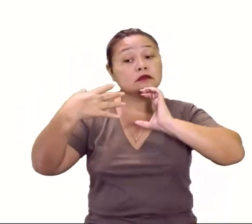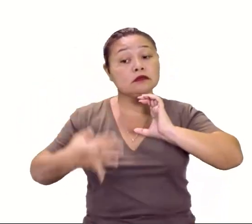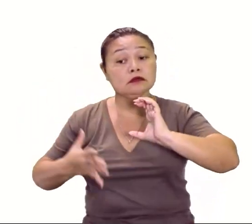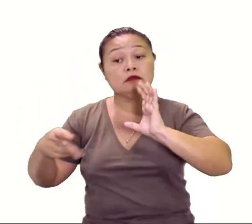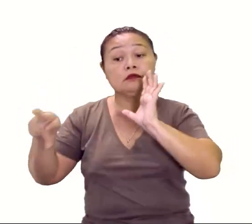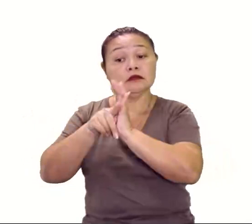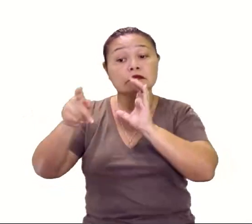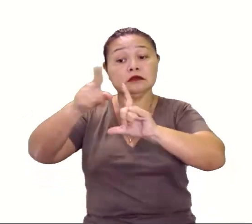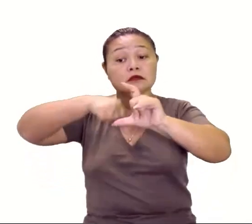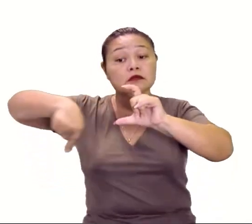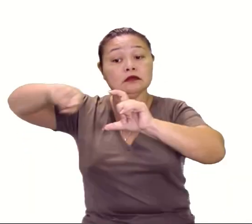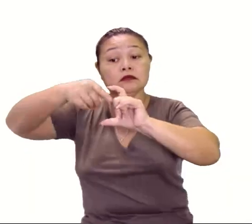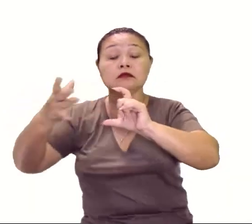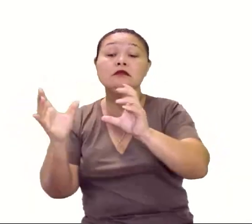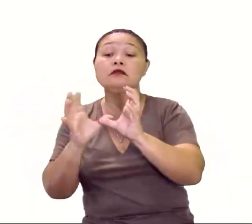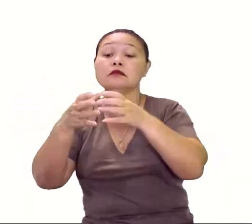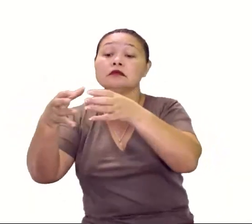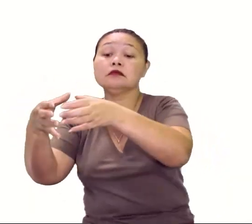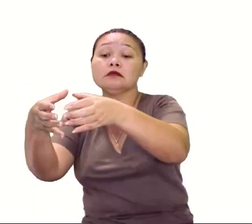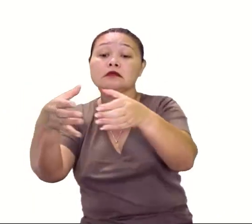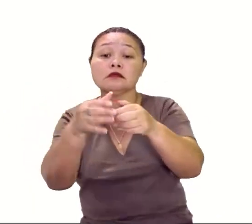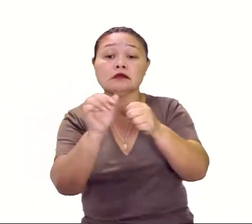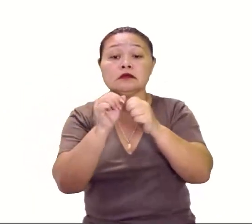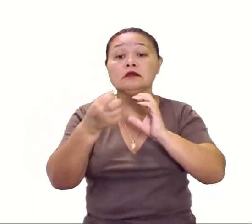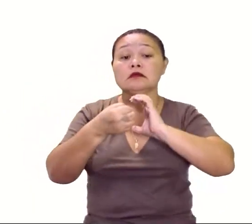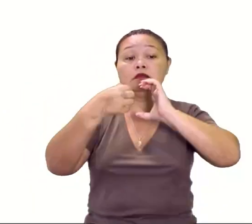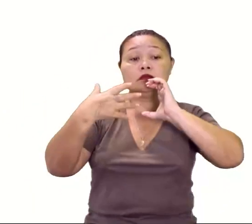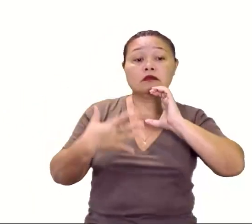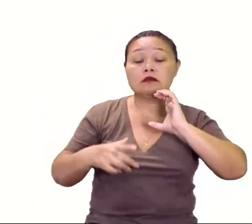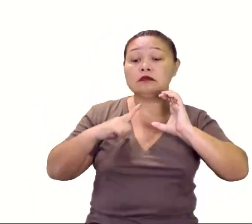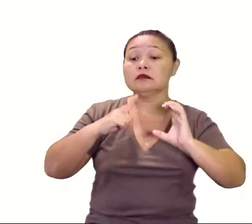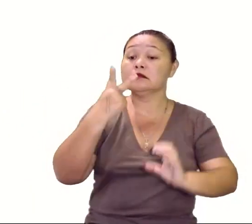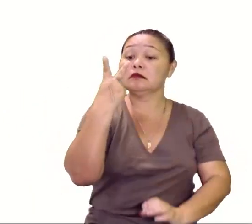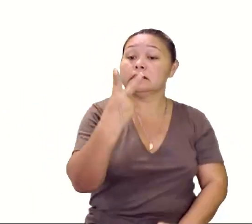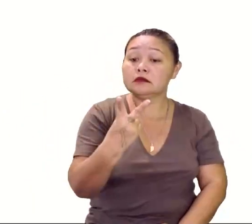conjunto, né? Então, caracterizada aí por duas ou mais